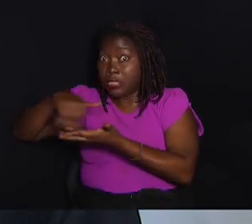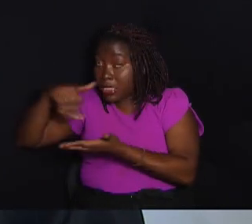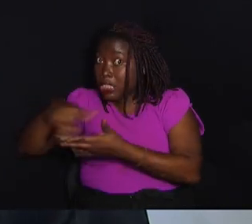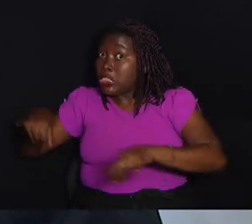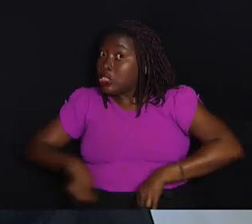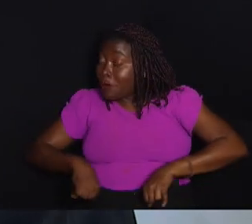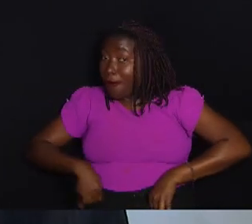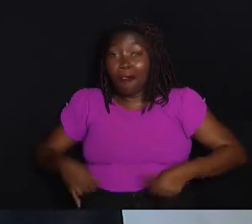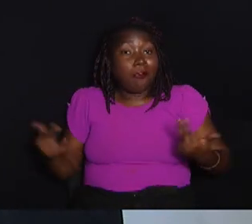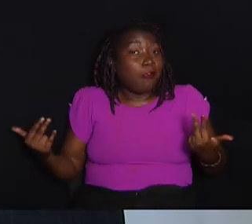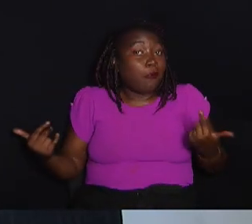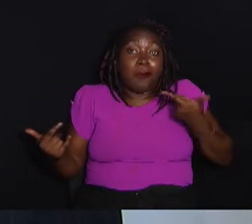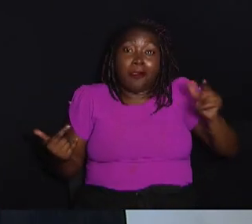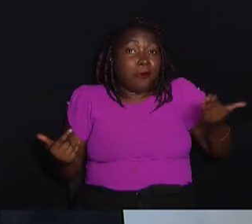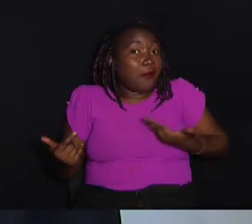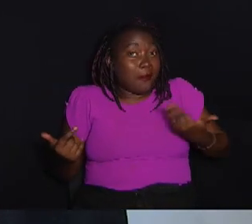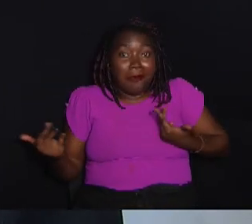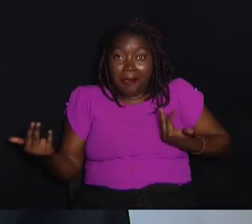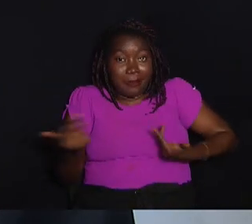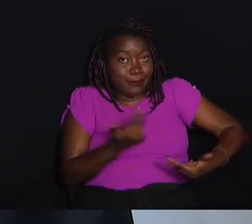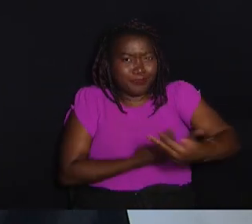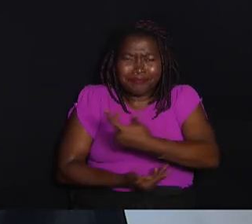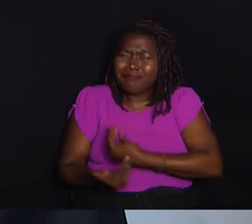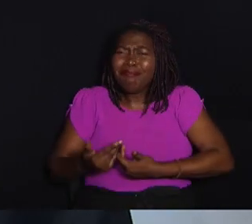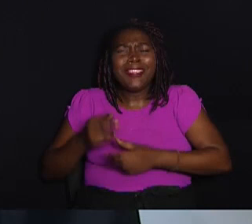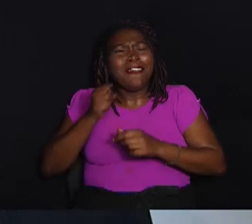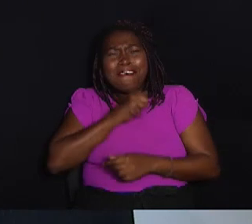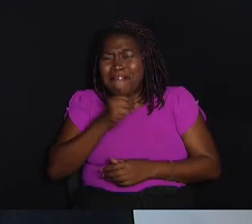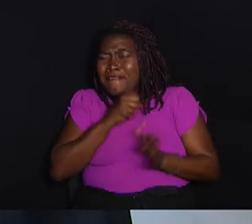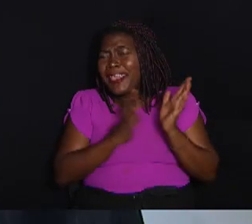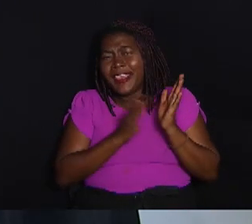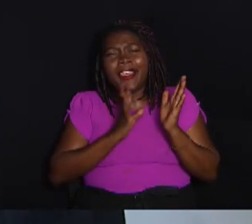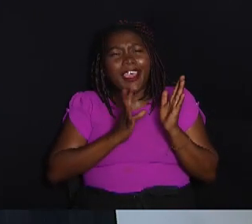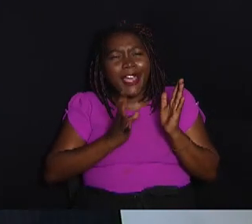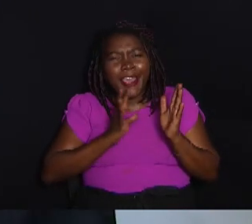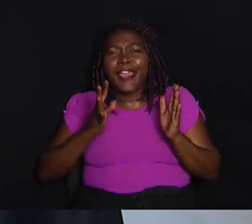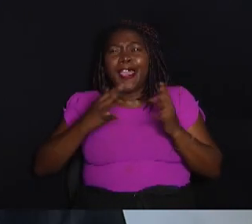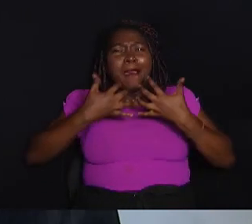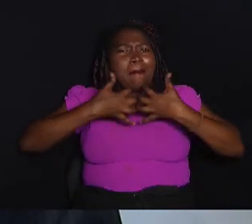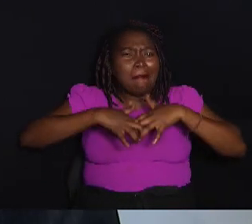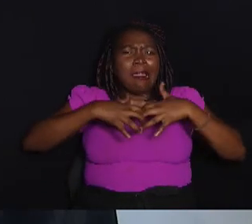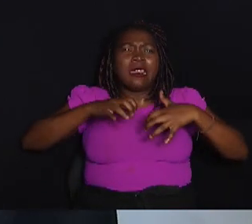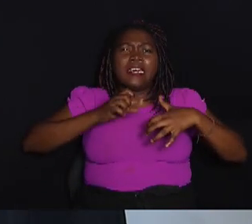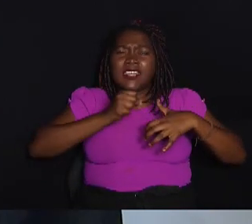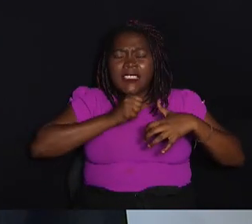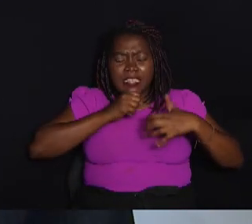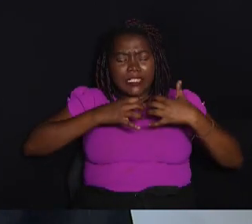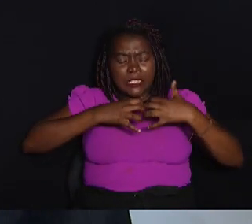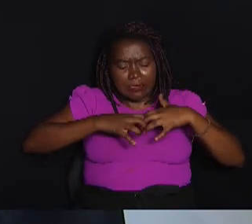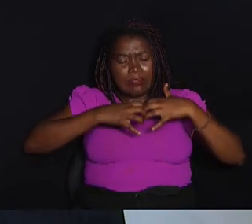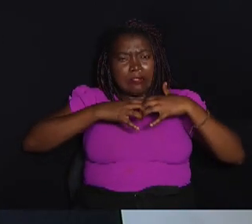os meus colegas de profissão e aí a gente são as velhas pautas conhecidas né a máquina engessada o excesso de burocracia